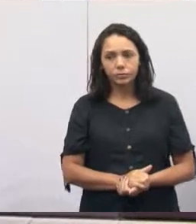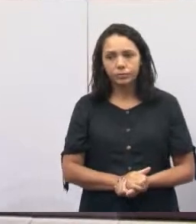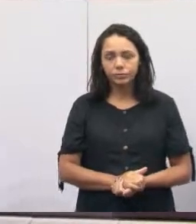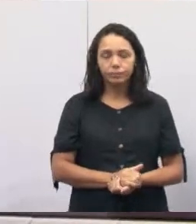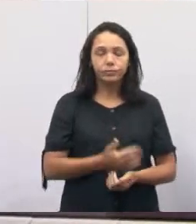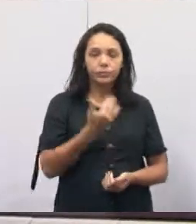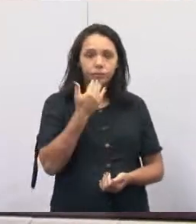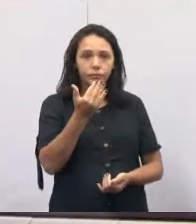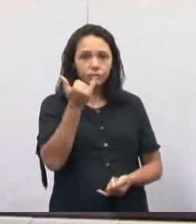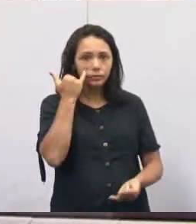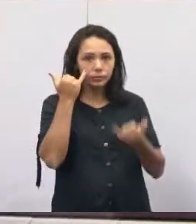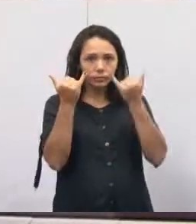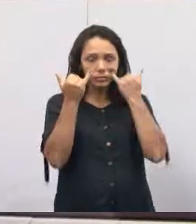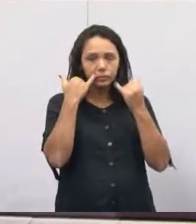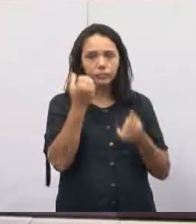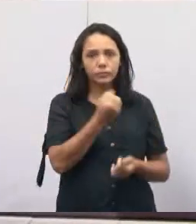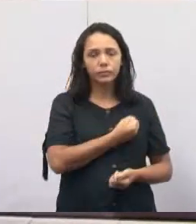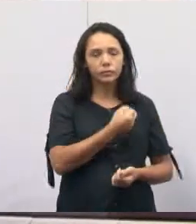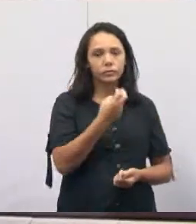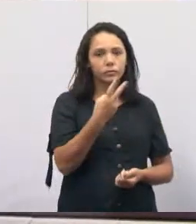Referente ao pedido de informação número